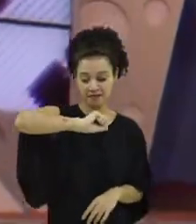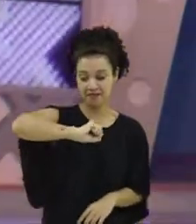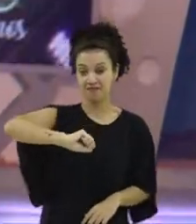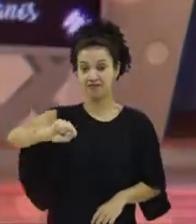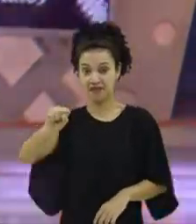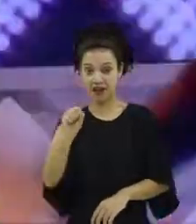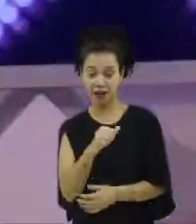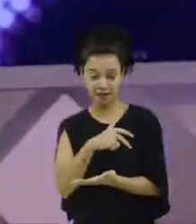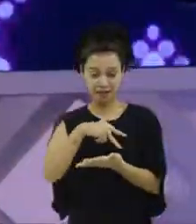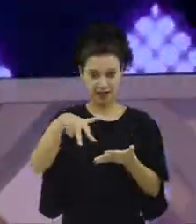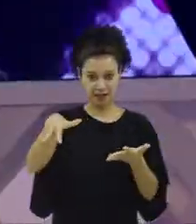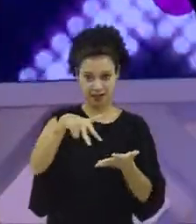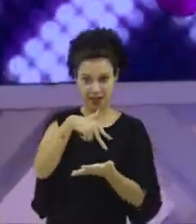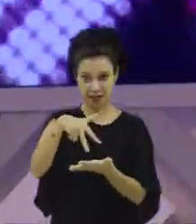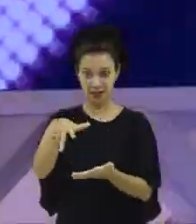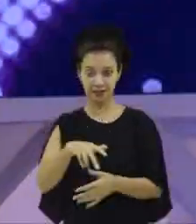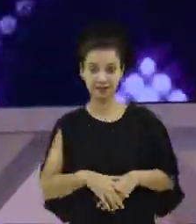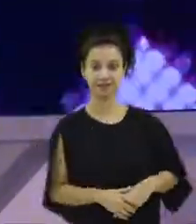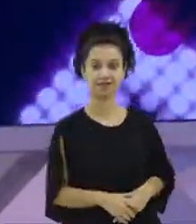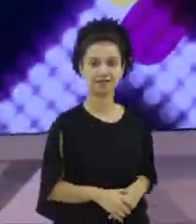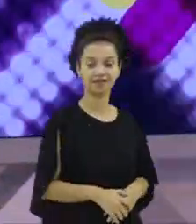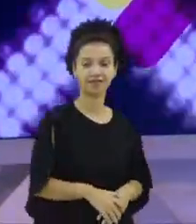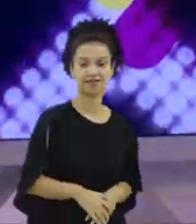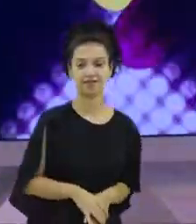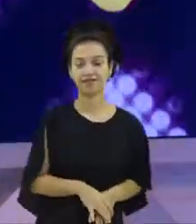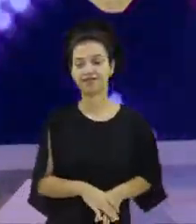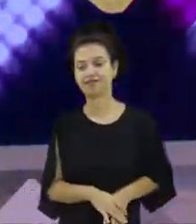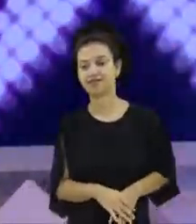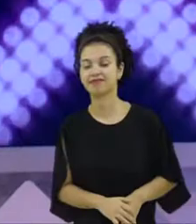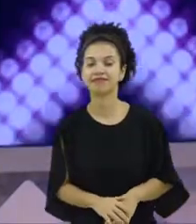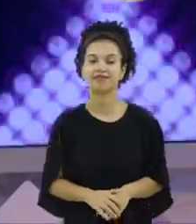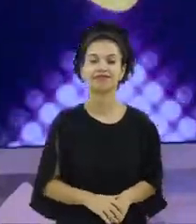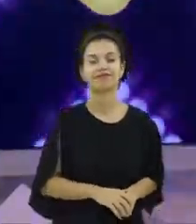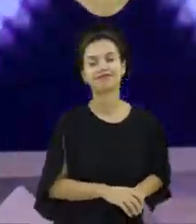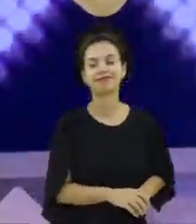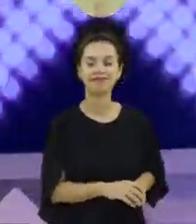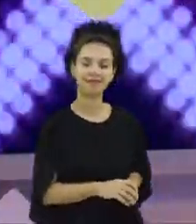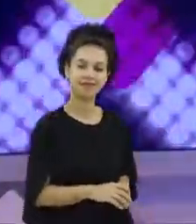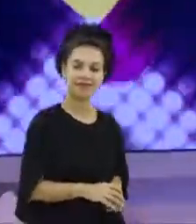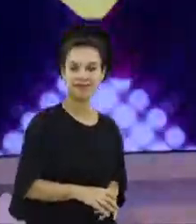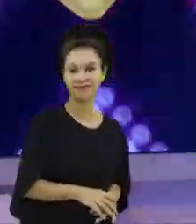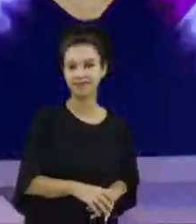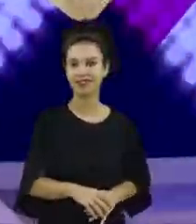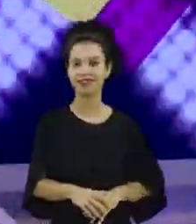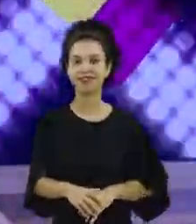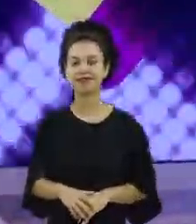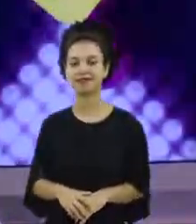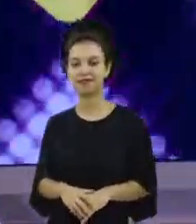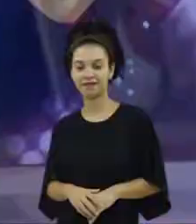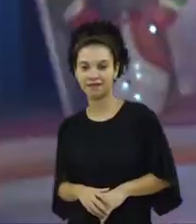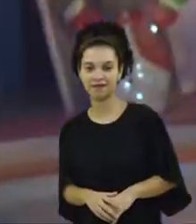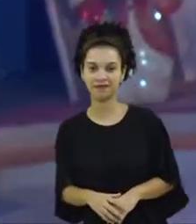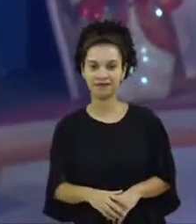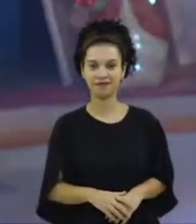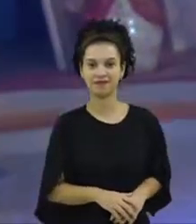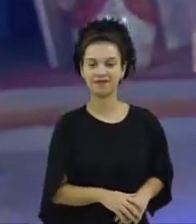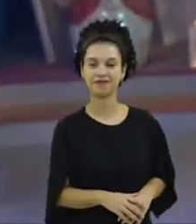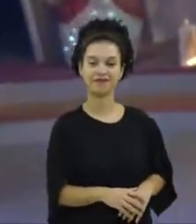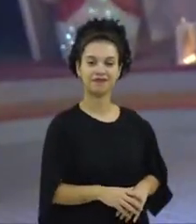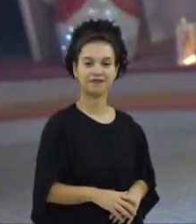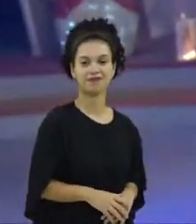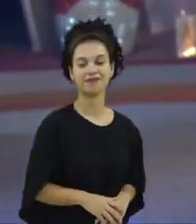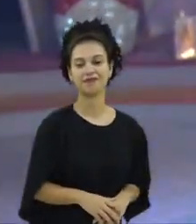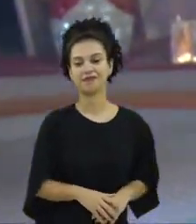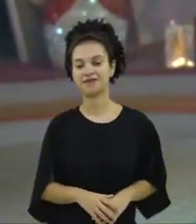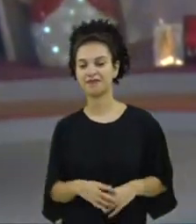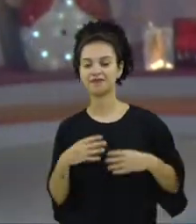natural. E mais em tudo é para sempre. Não, não, não, não, não. Eu assumi